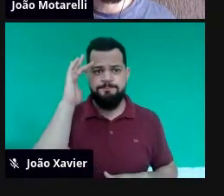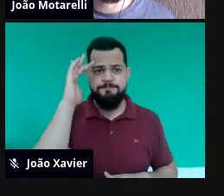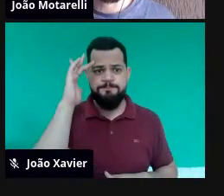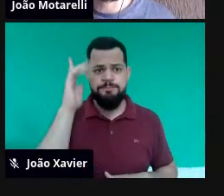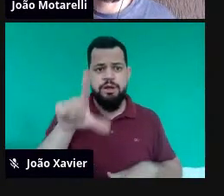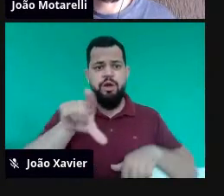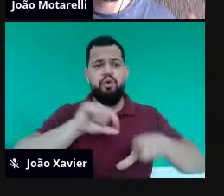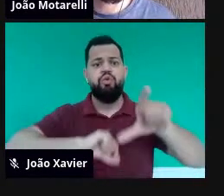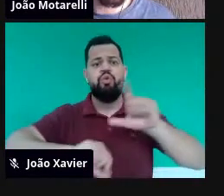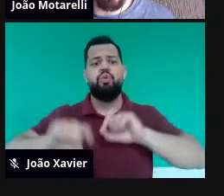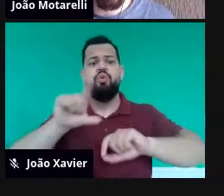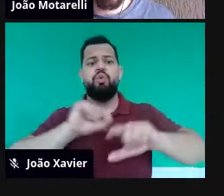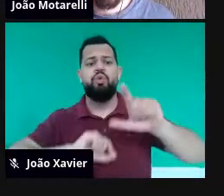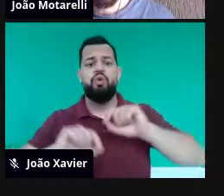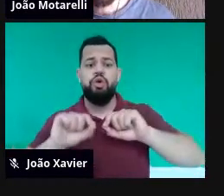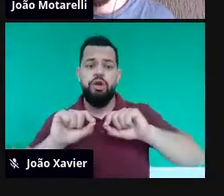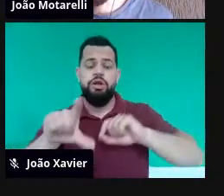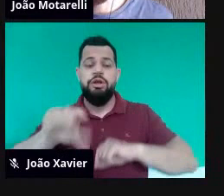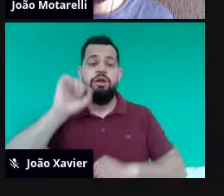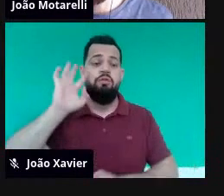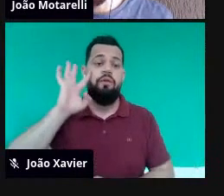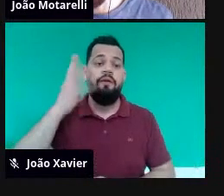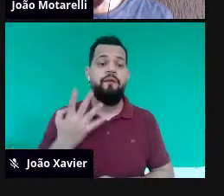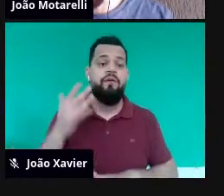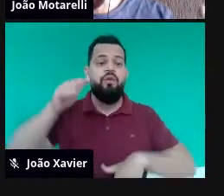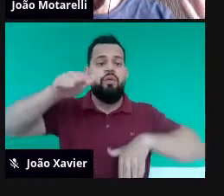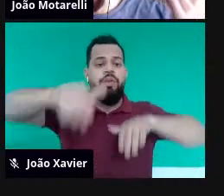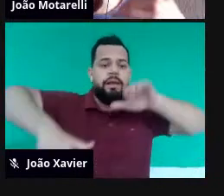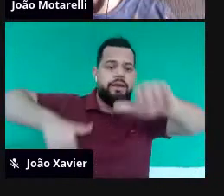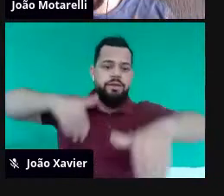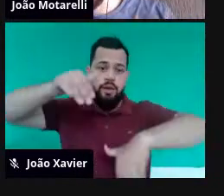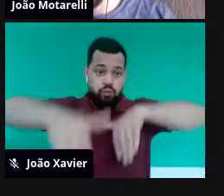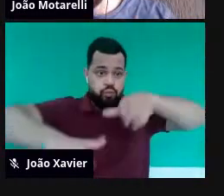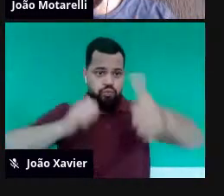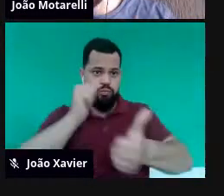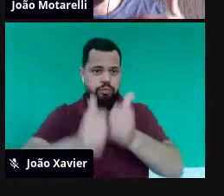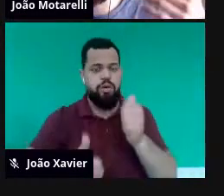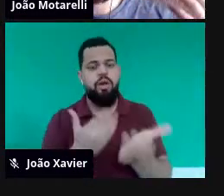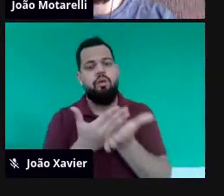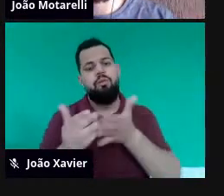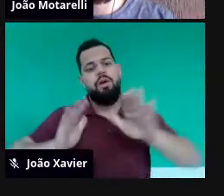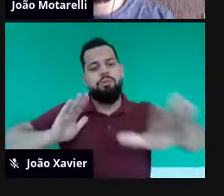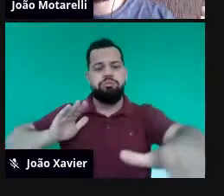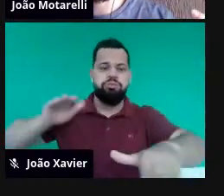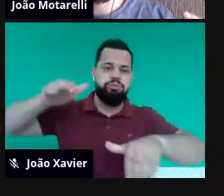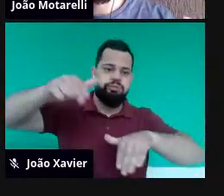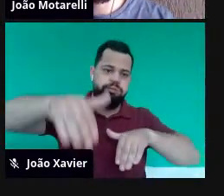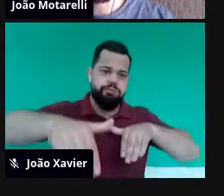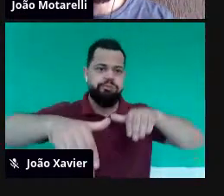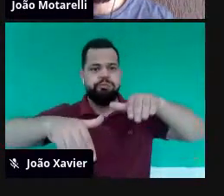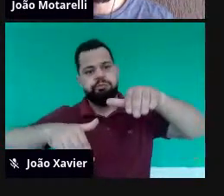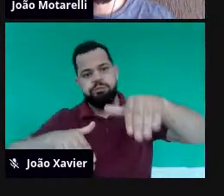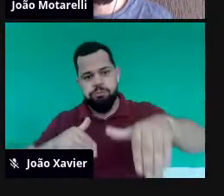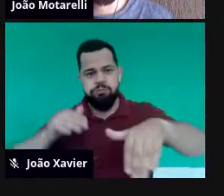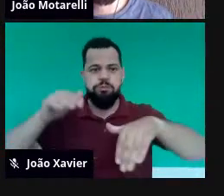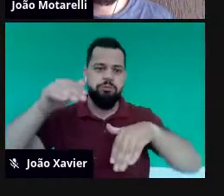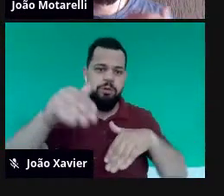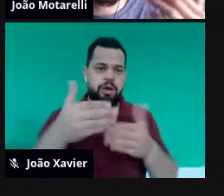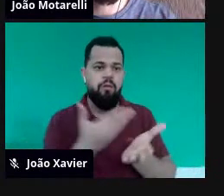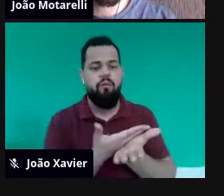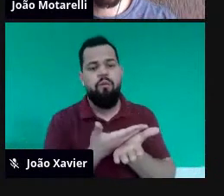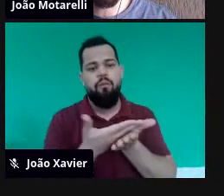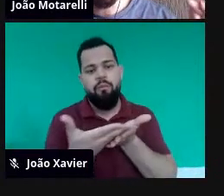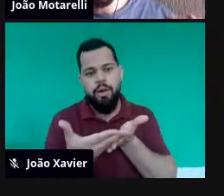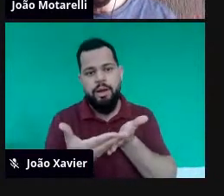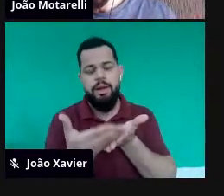escolheu fazer natação, e aí ele começa a fazer esse esporte antes da maturação, né, do